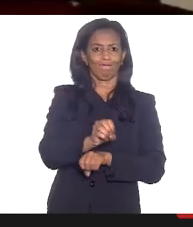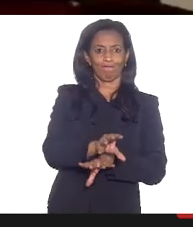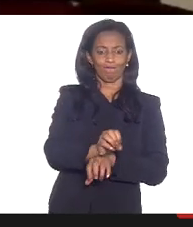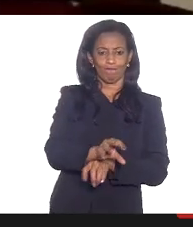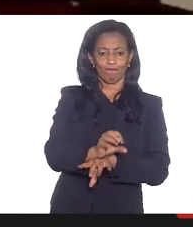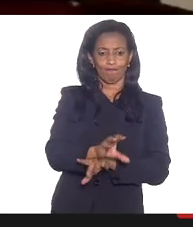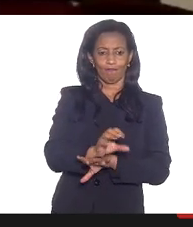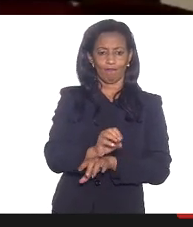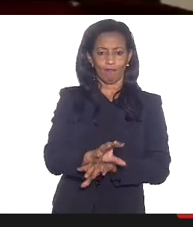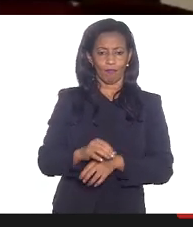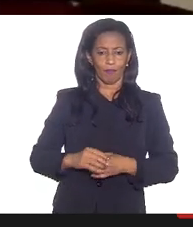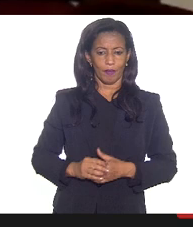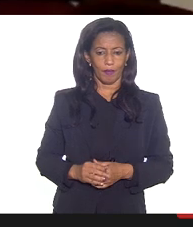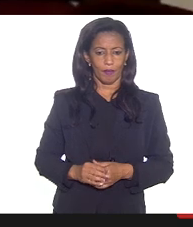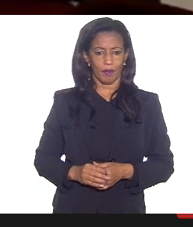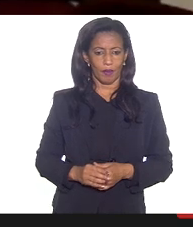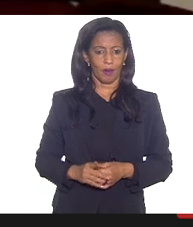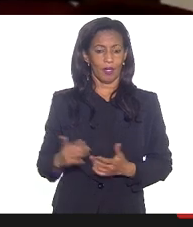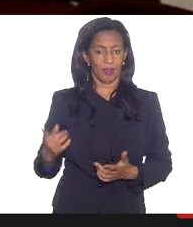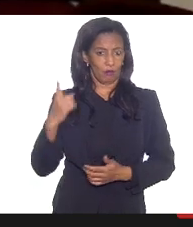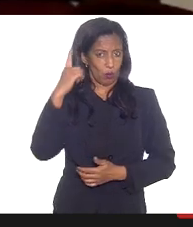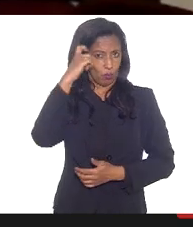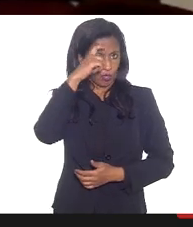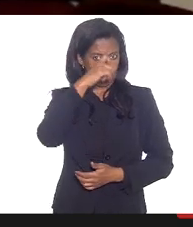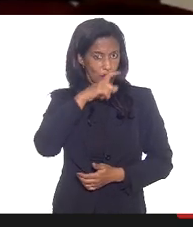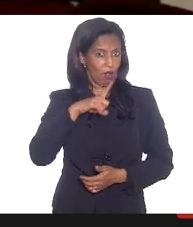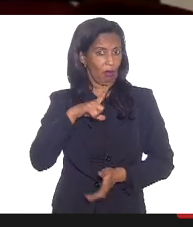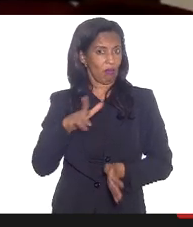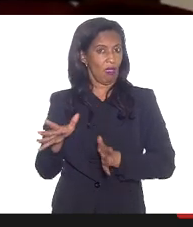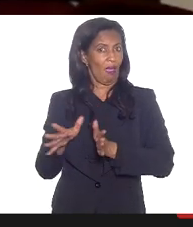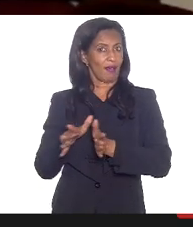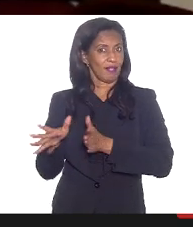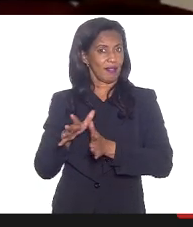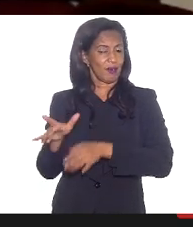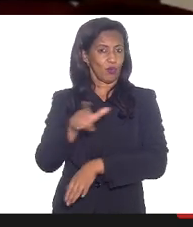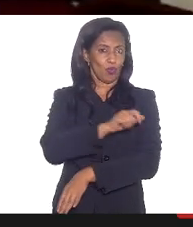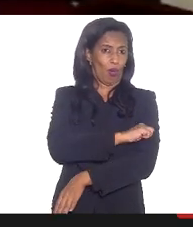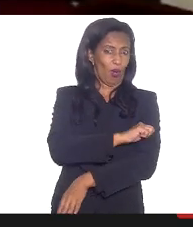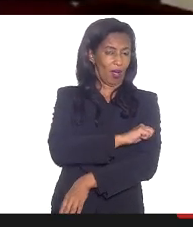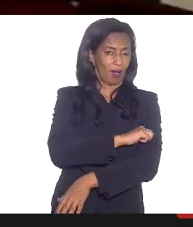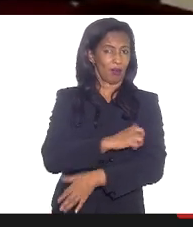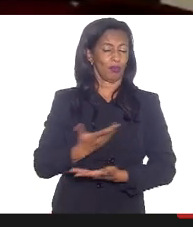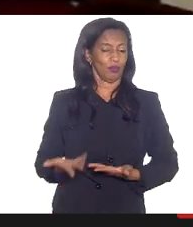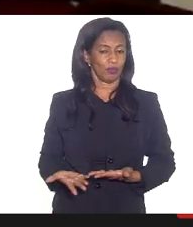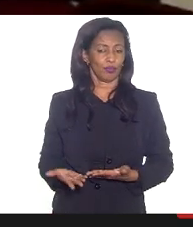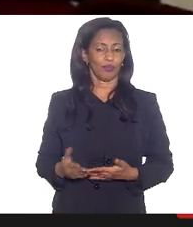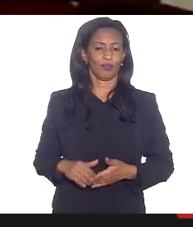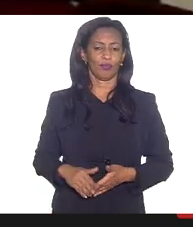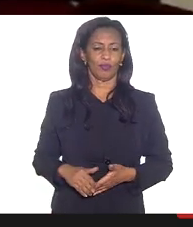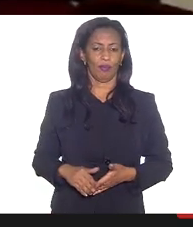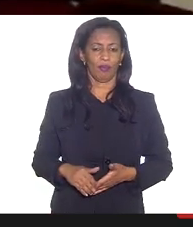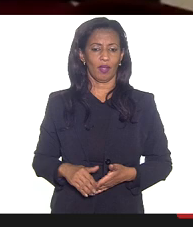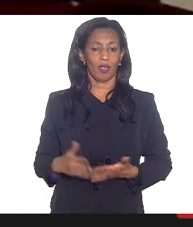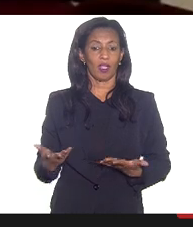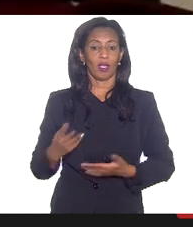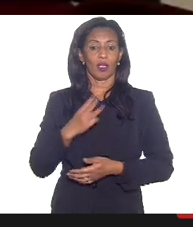a gente não estava com uma dificuldade de acesso desses alunos, isso é sabido, né? E o novo ensino médio precisou ficar